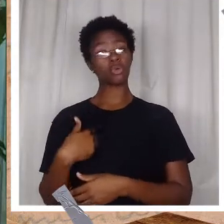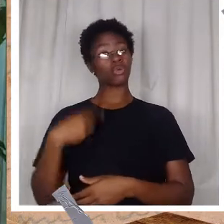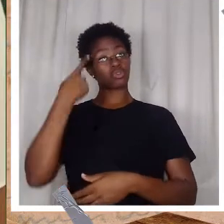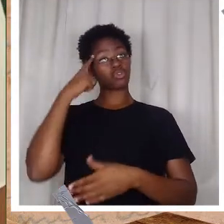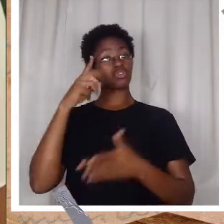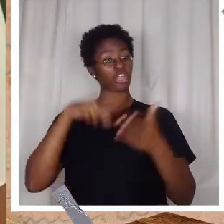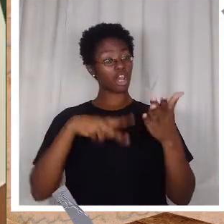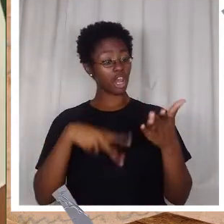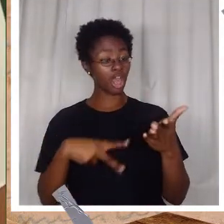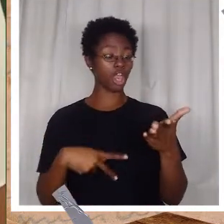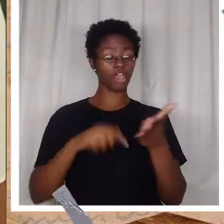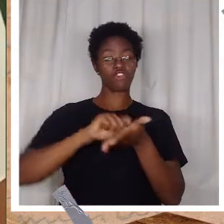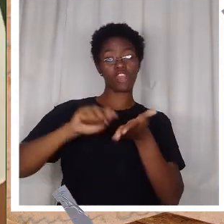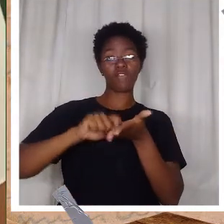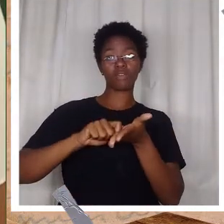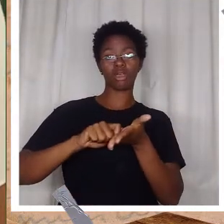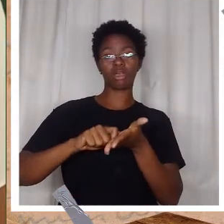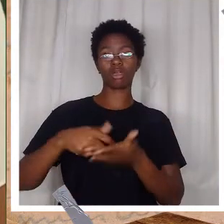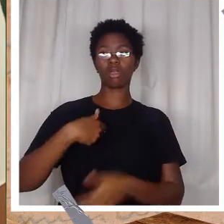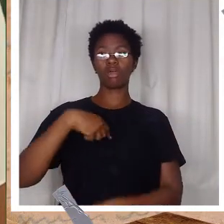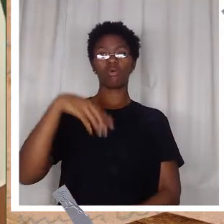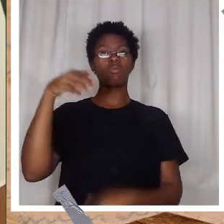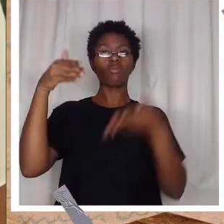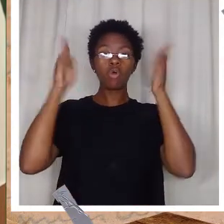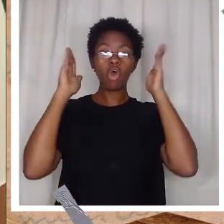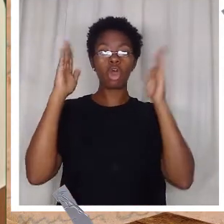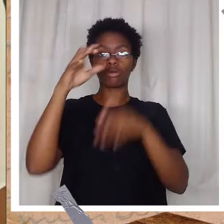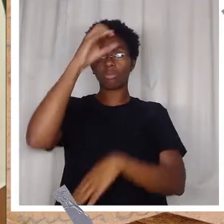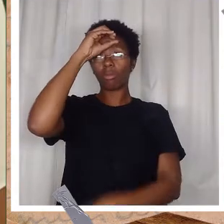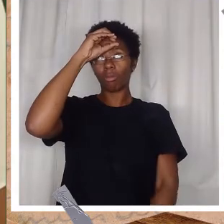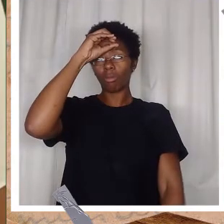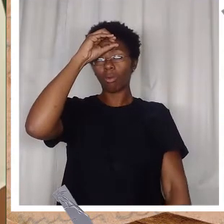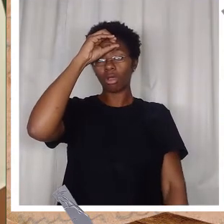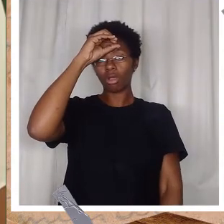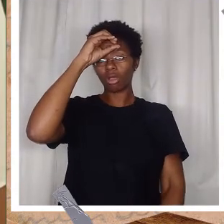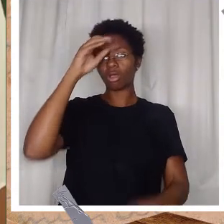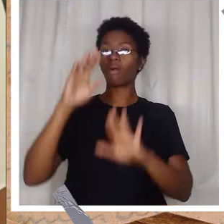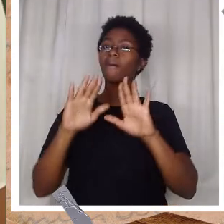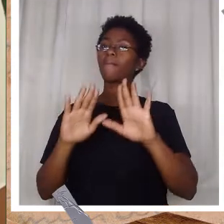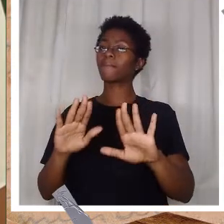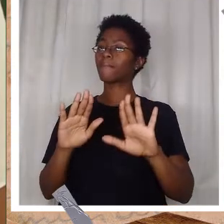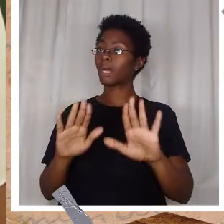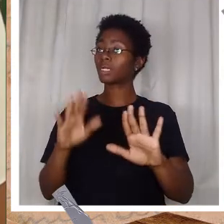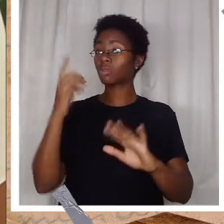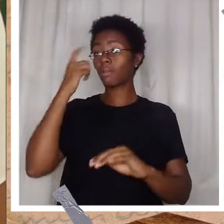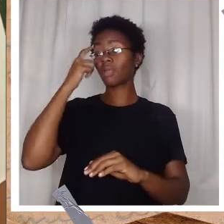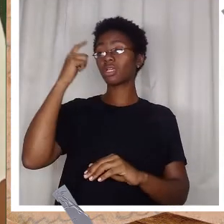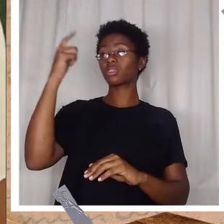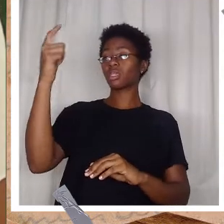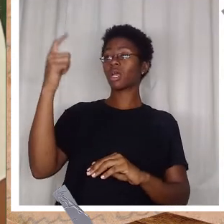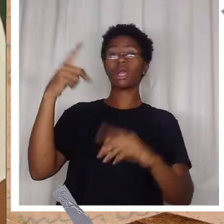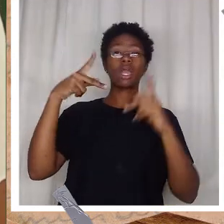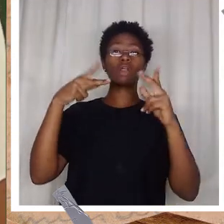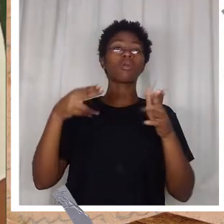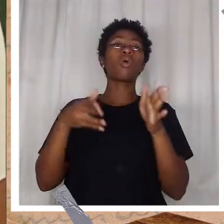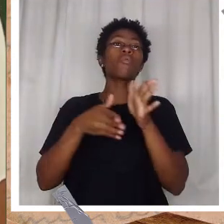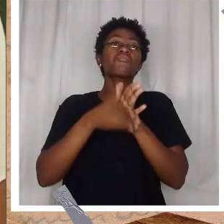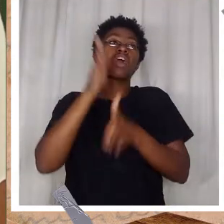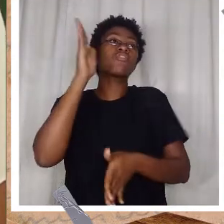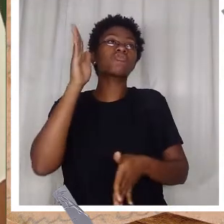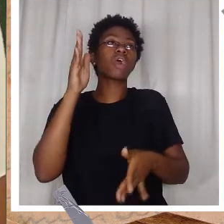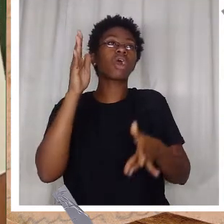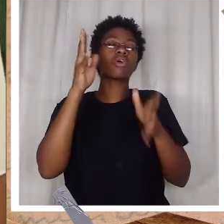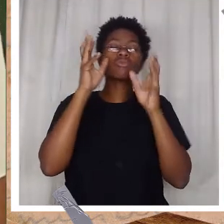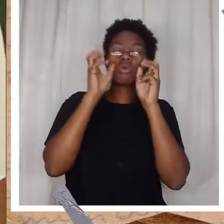pensar. Mas pensar, Dona Carolina, é como sonhar, como viajar, como dormir e como acordar,